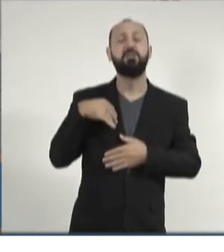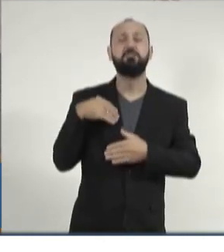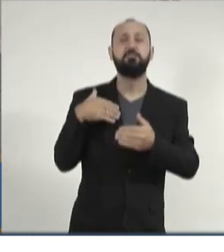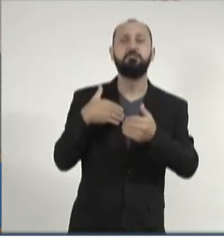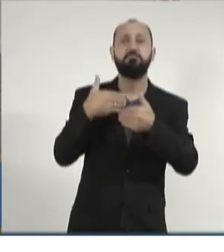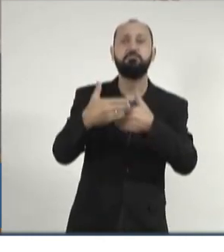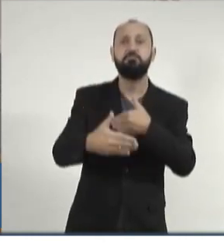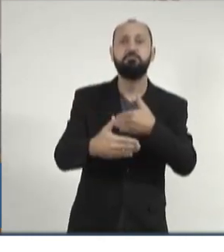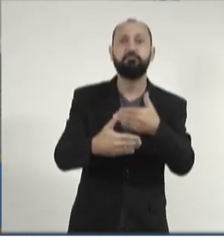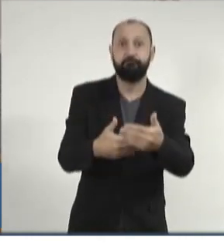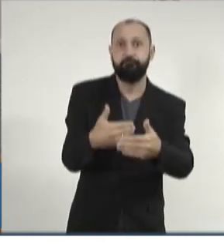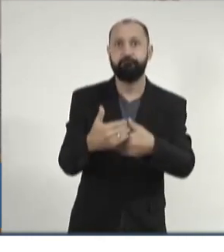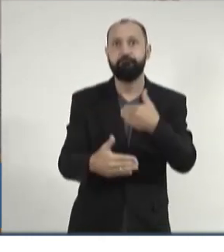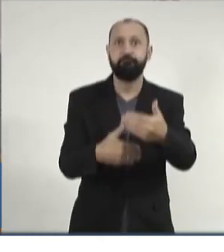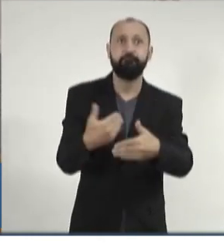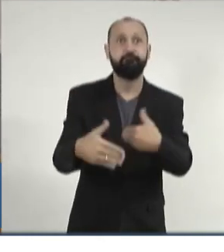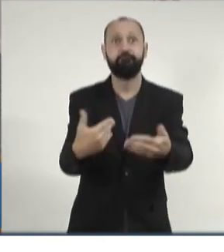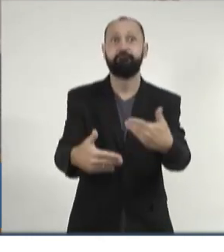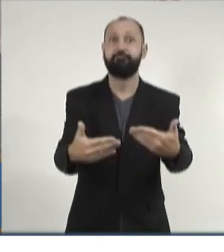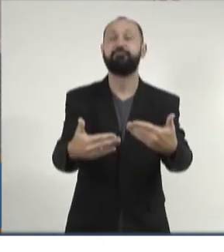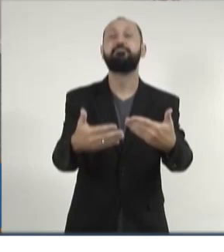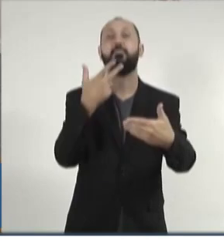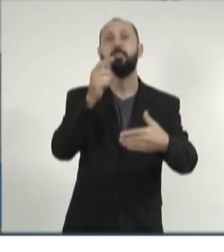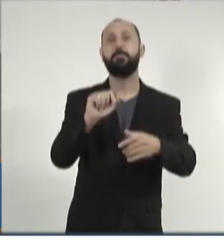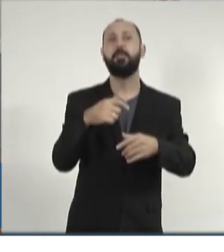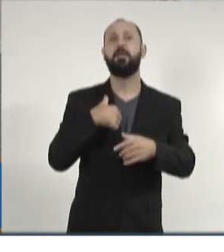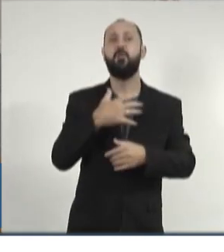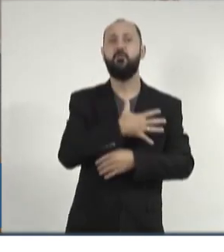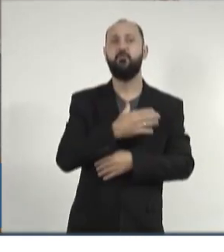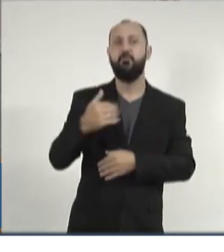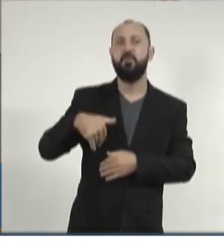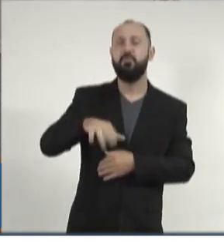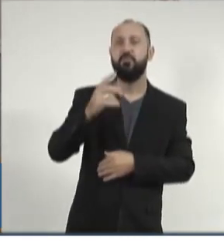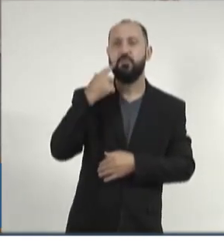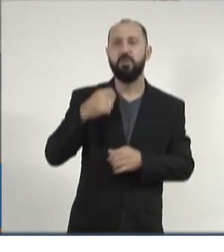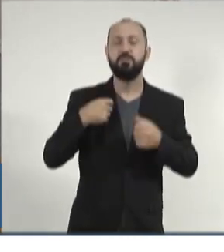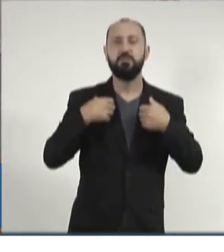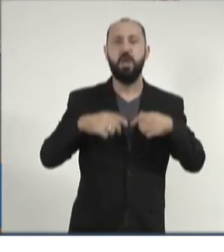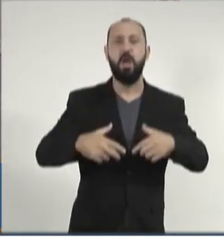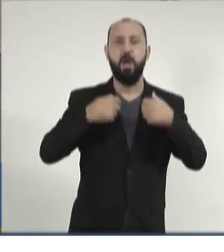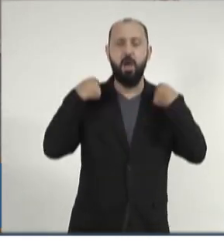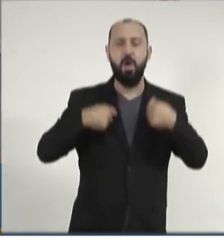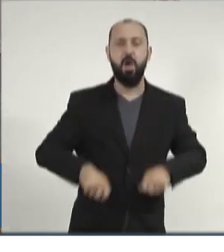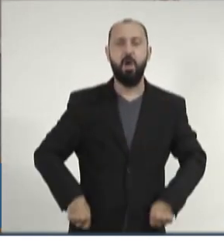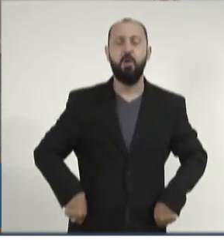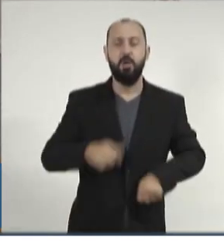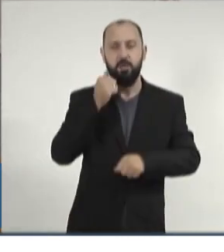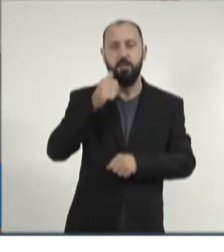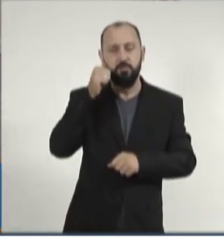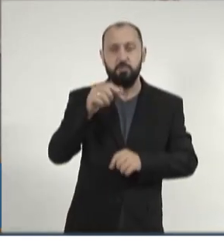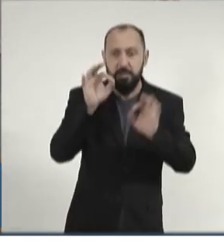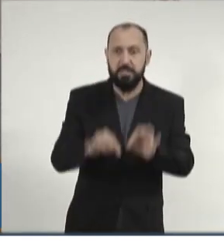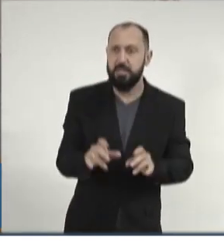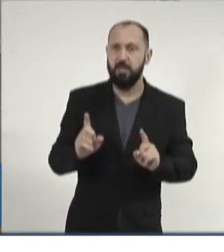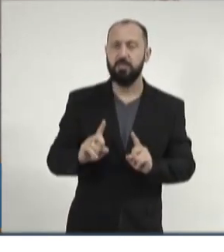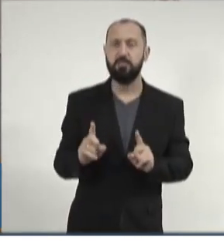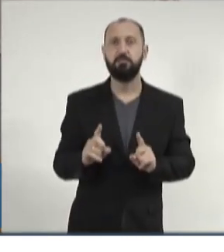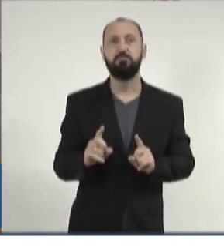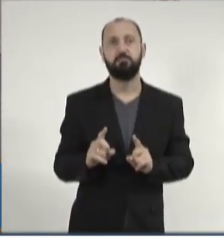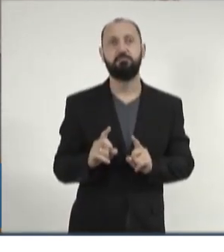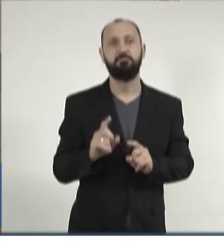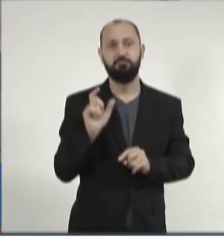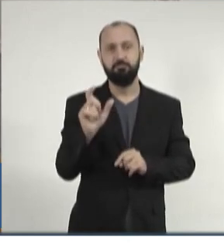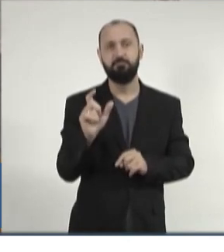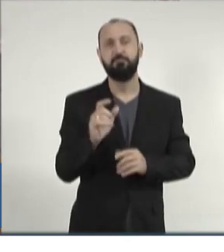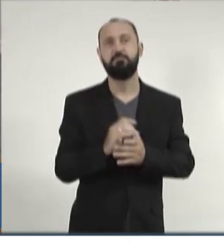todo mundo vai também, é no automático, né? Quando a gente fala para nossa filha, não vai sair com essa roupa, que isso não é roupa de menino honesto, a gente não usa